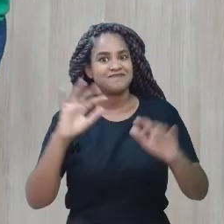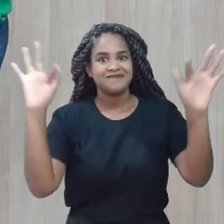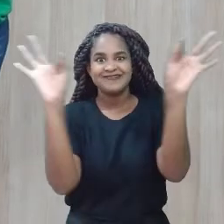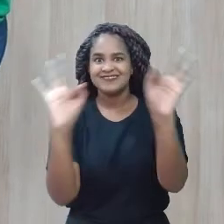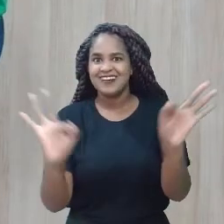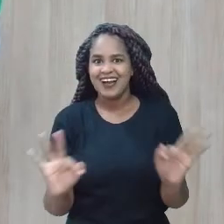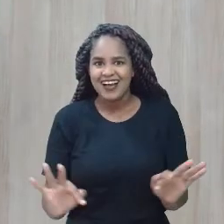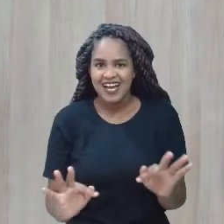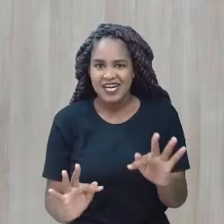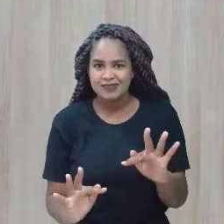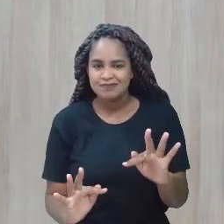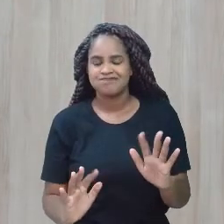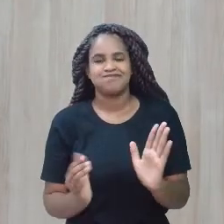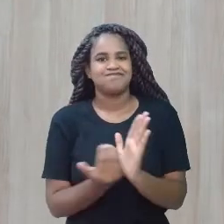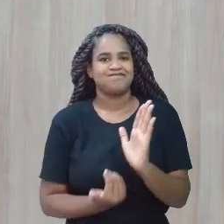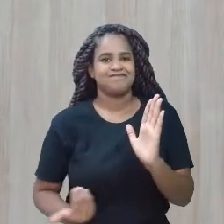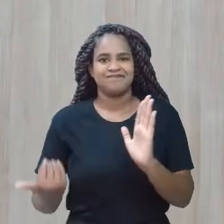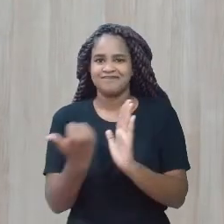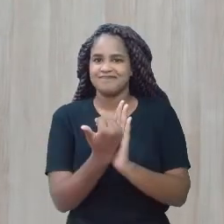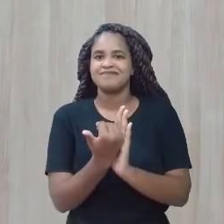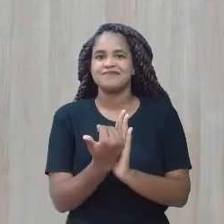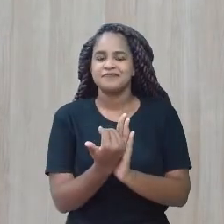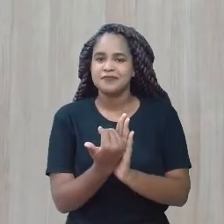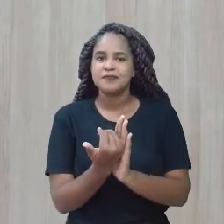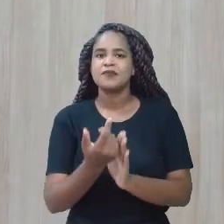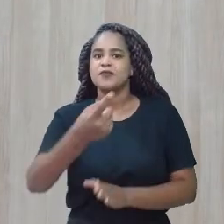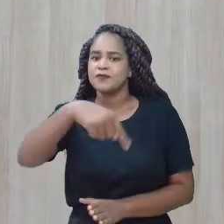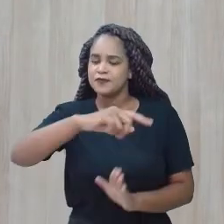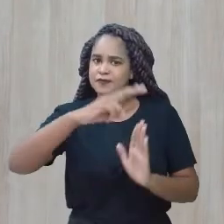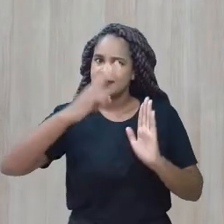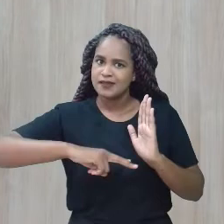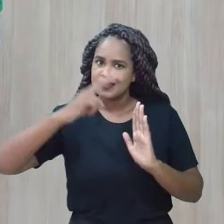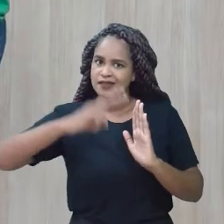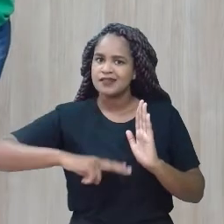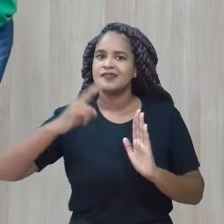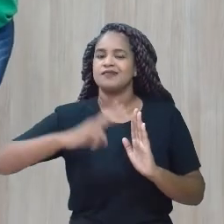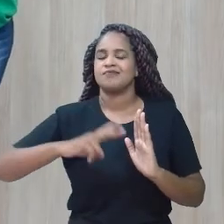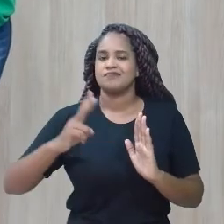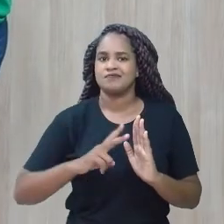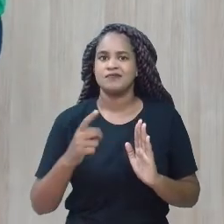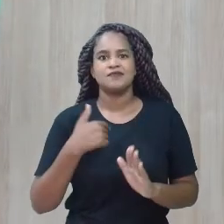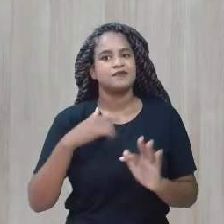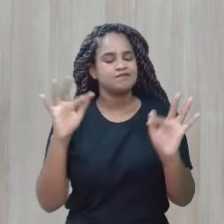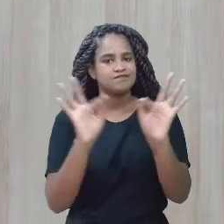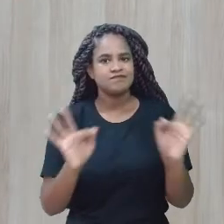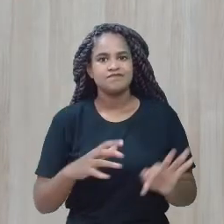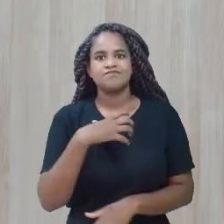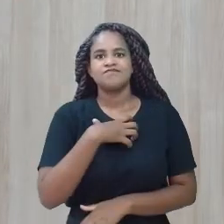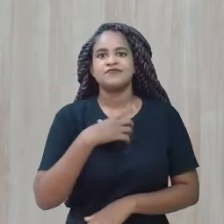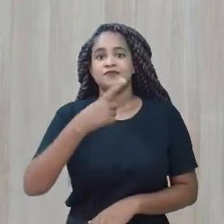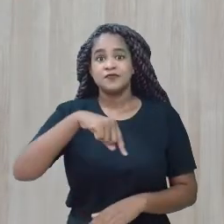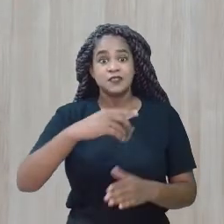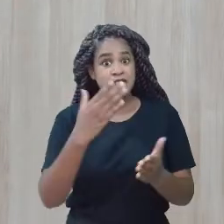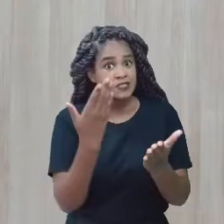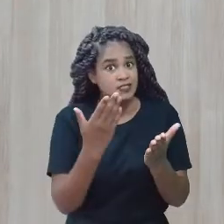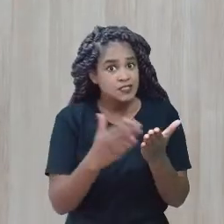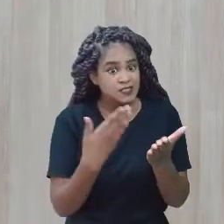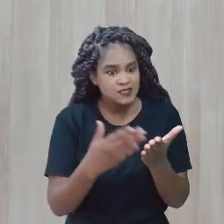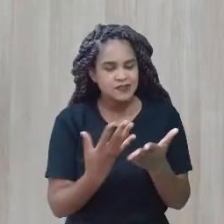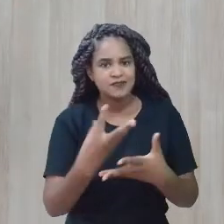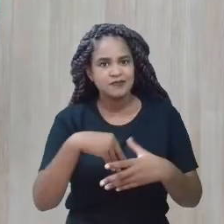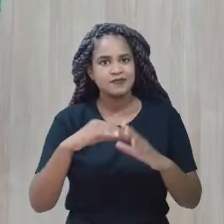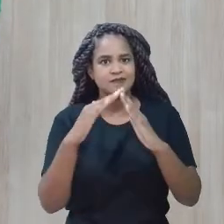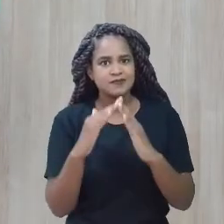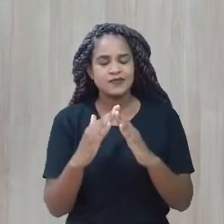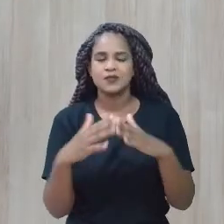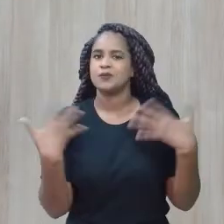feliz com essa notícia que vocês leem, que vocês têm livros em casa, biblioteca, né?